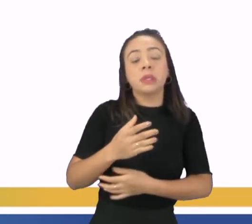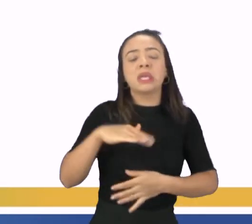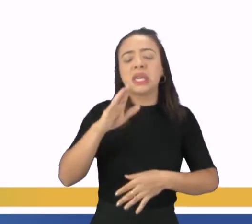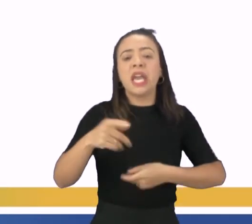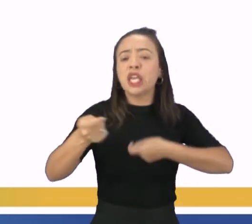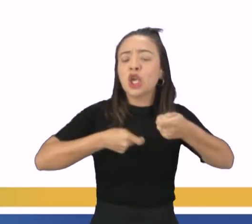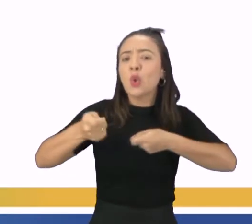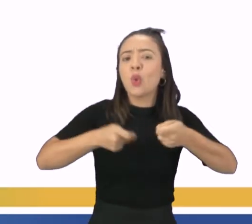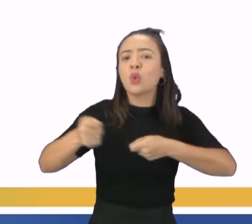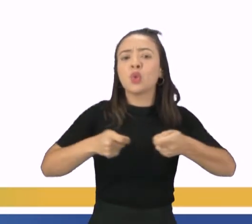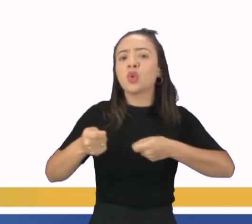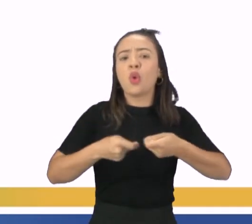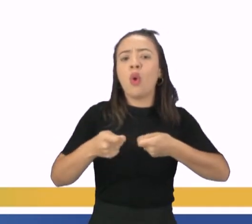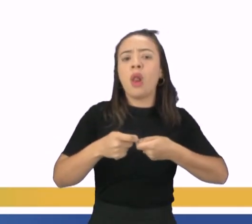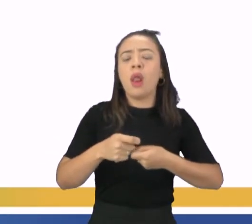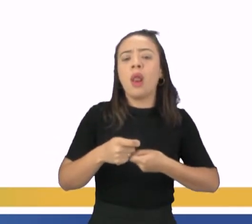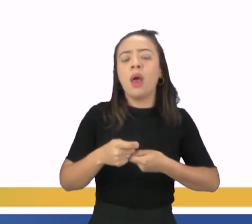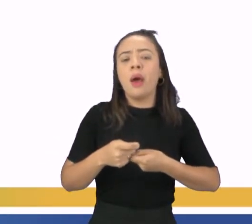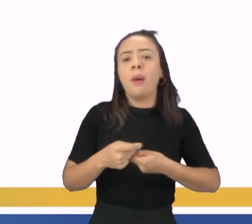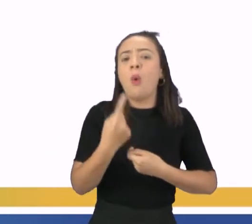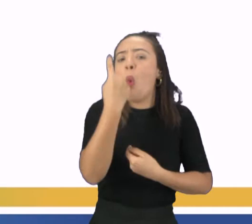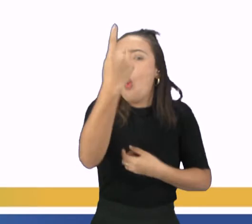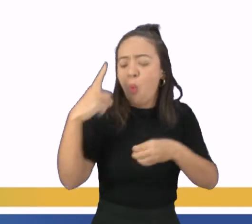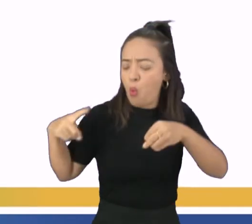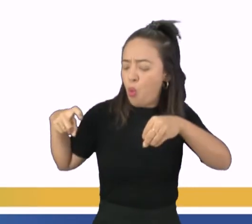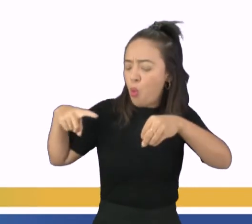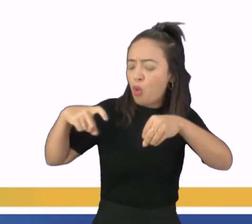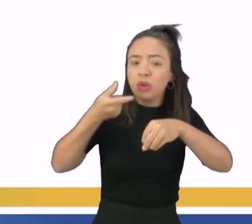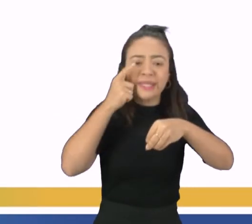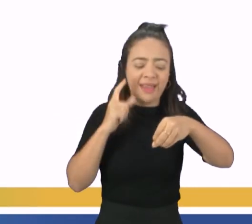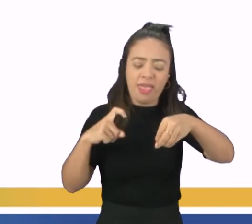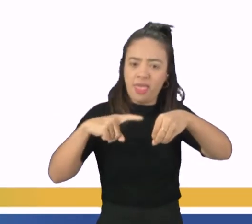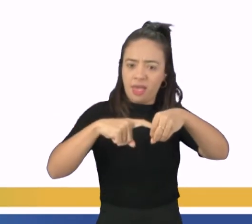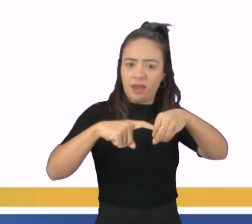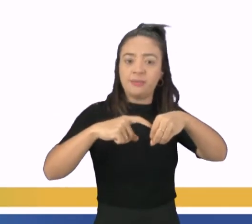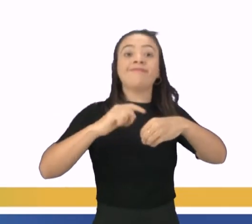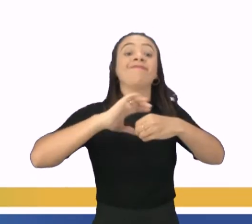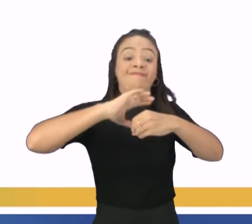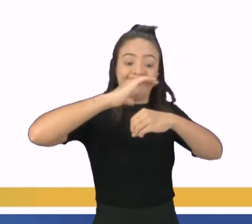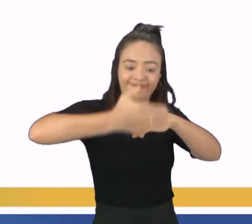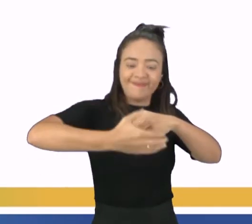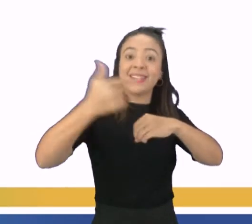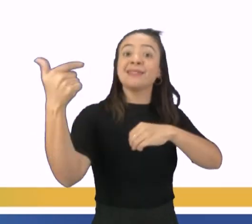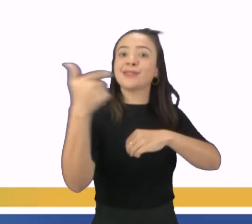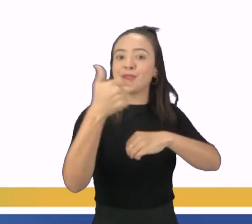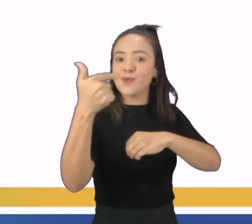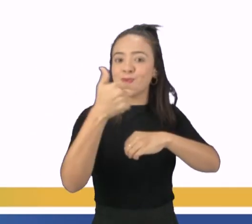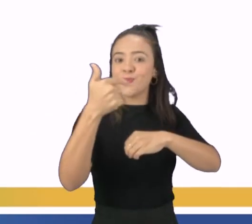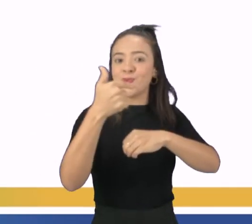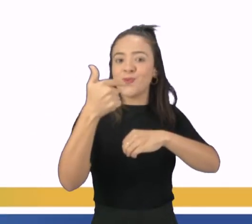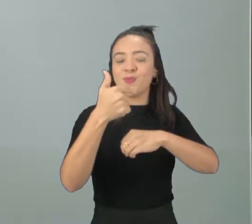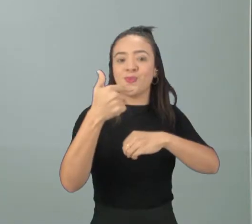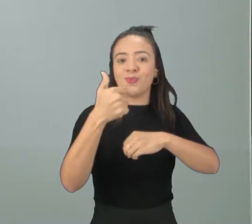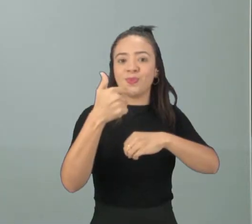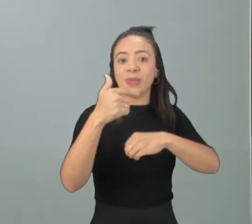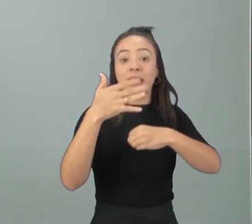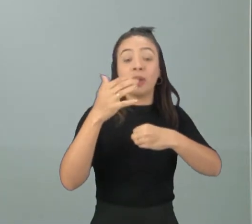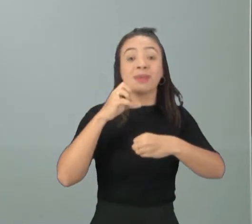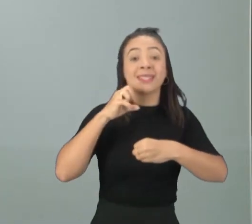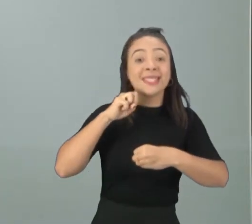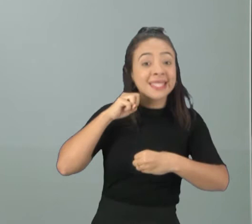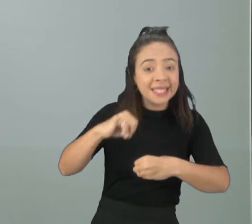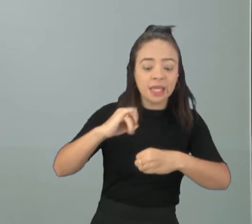de deixar só um espermatozoide entrar no ovócito? É a zona pelúcida, tá? Quando a zona pelúcida